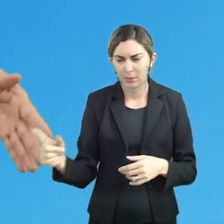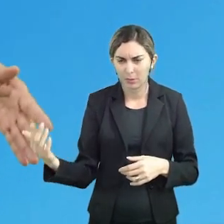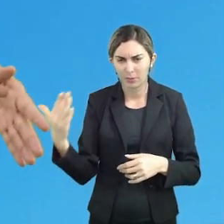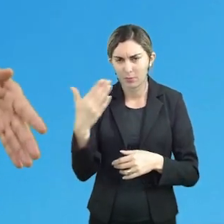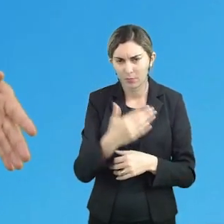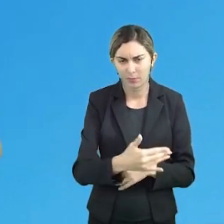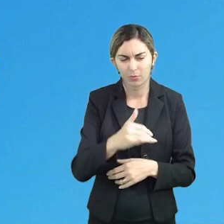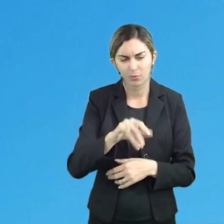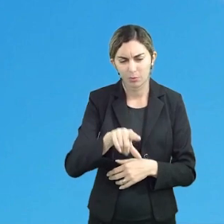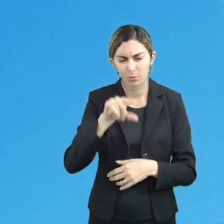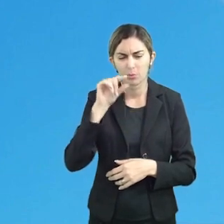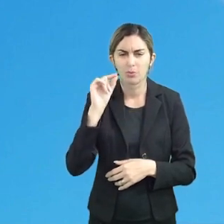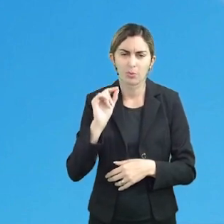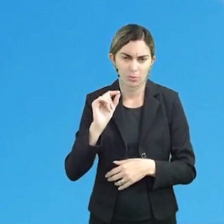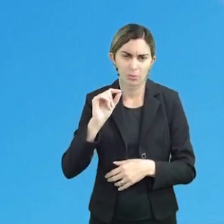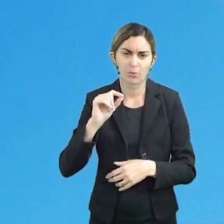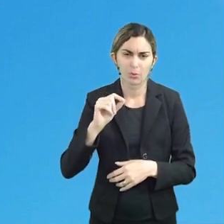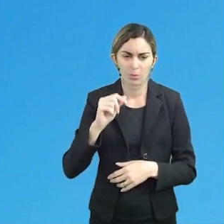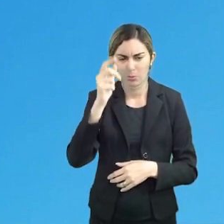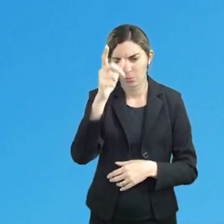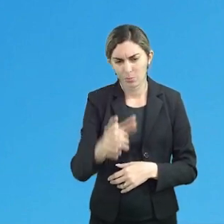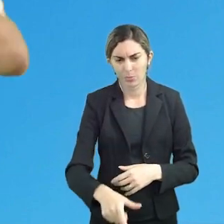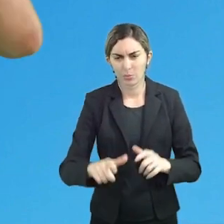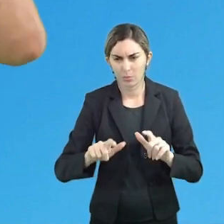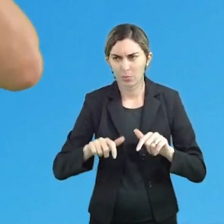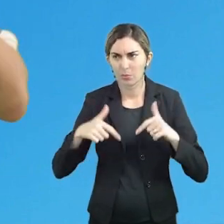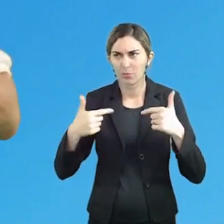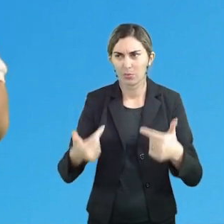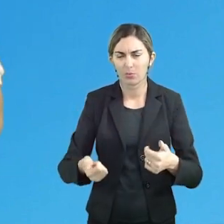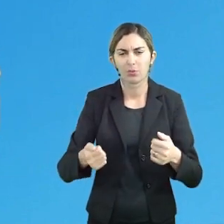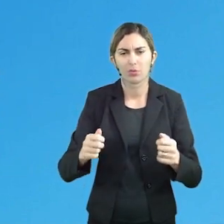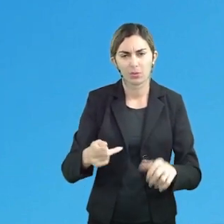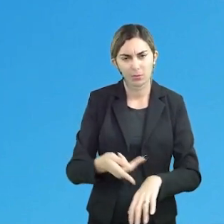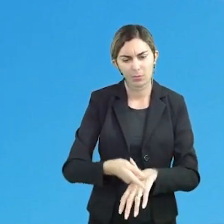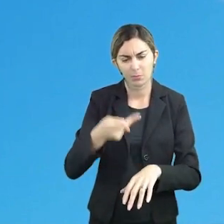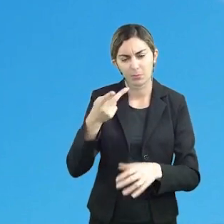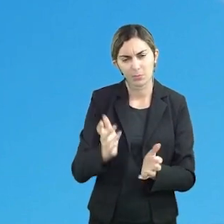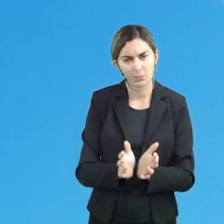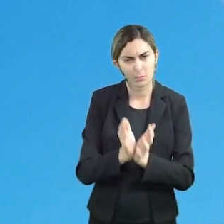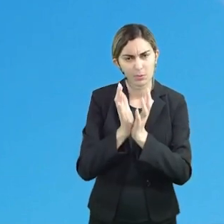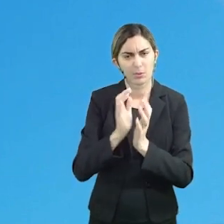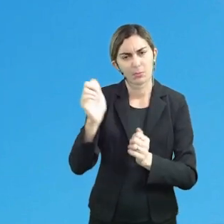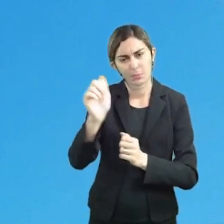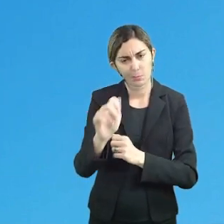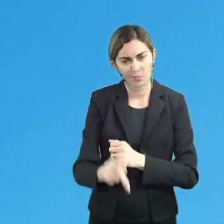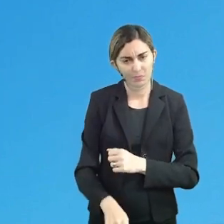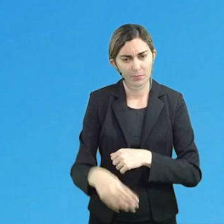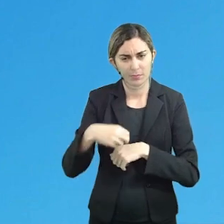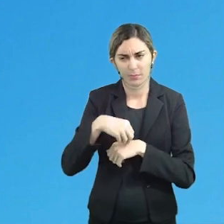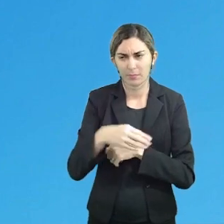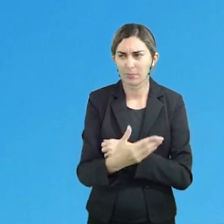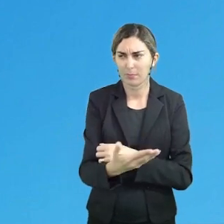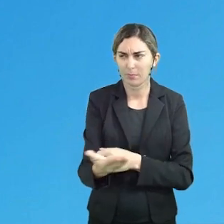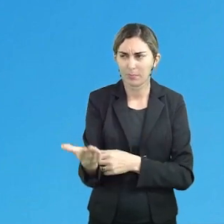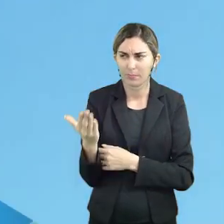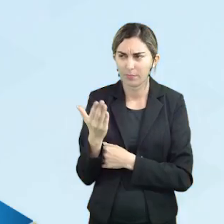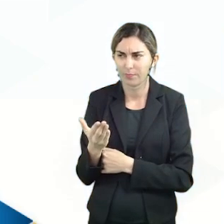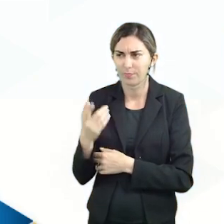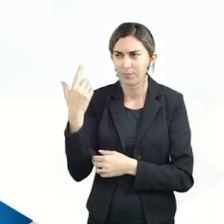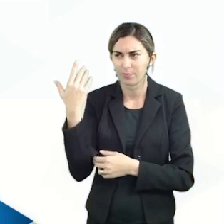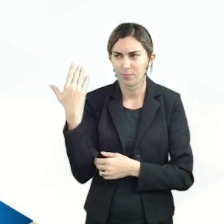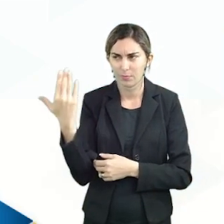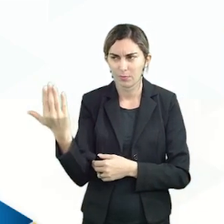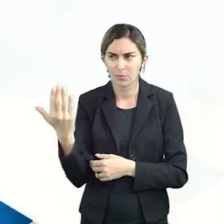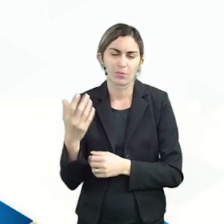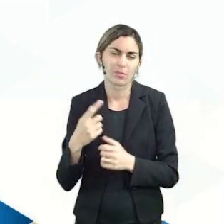fora indicado por sua atuação como Prêmio Nobel da Paz. E trago para vocês aqui, certo,